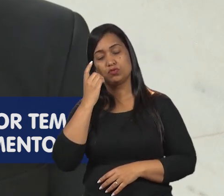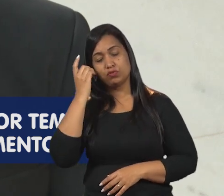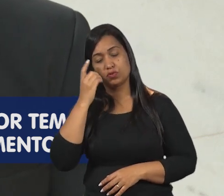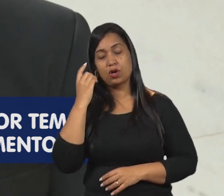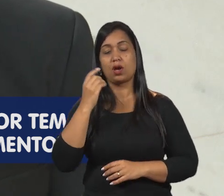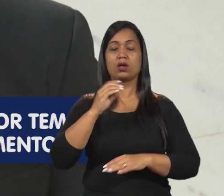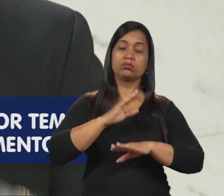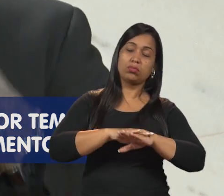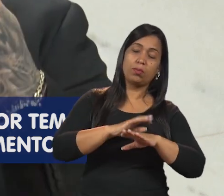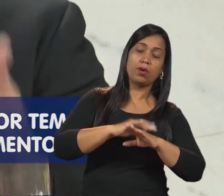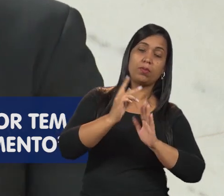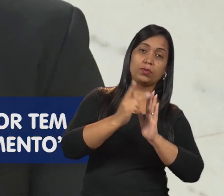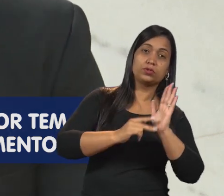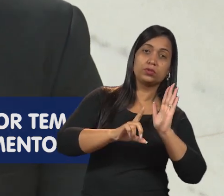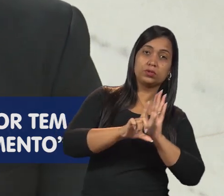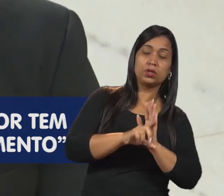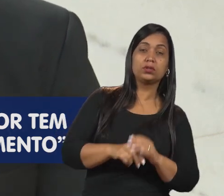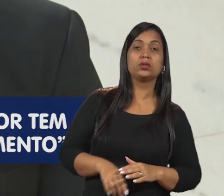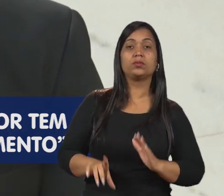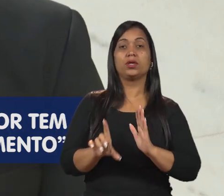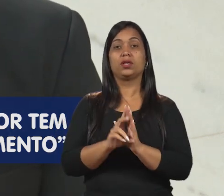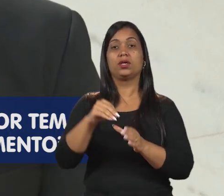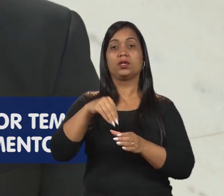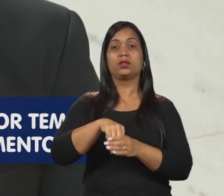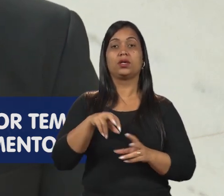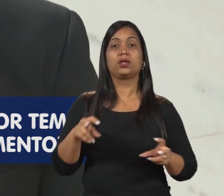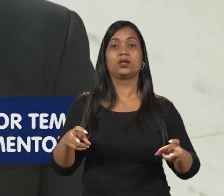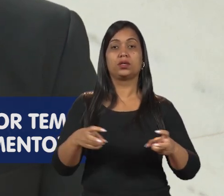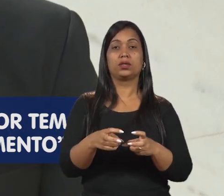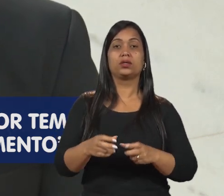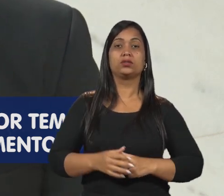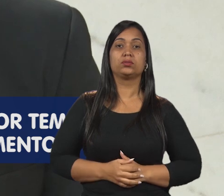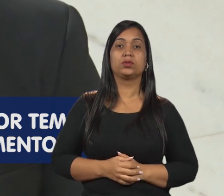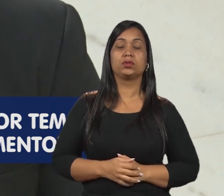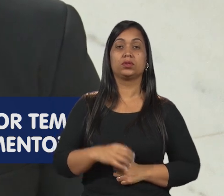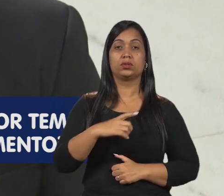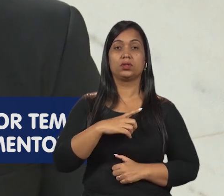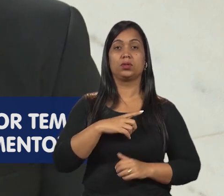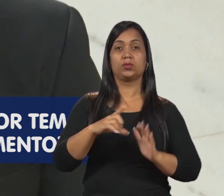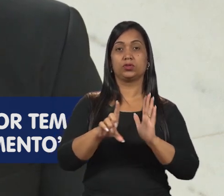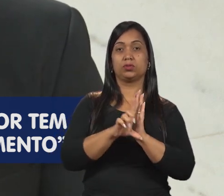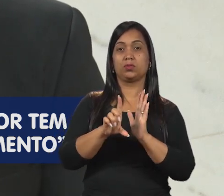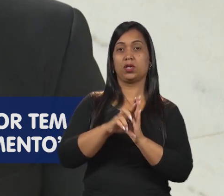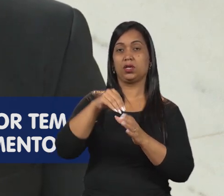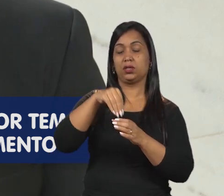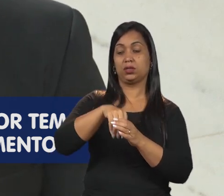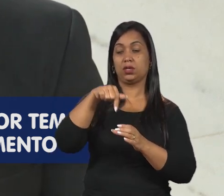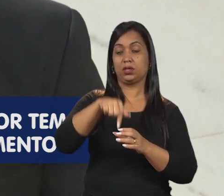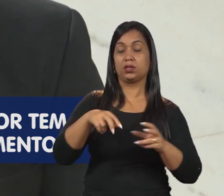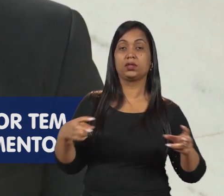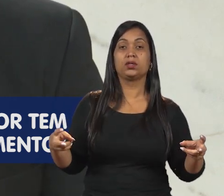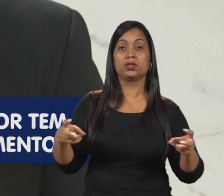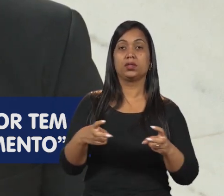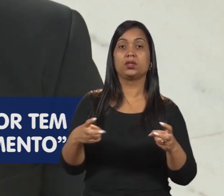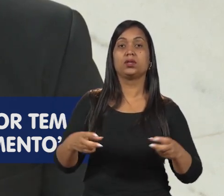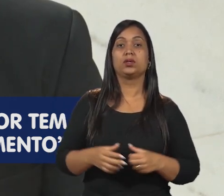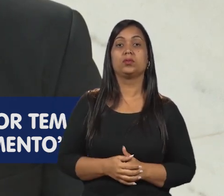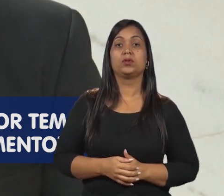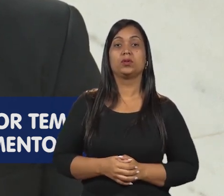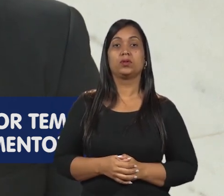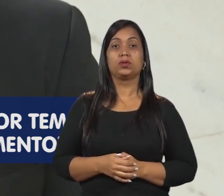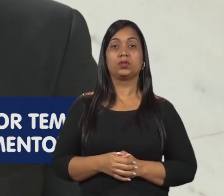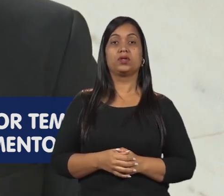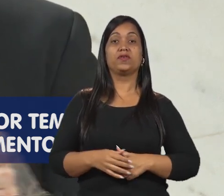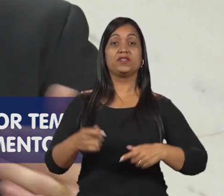leis, na questão do próprio regimento. Nós temos um regimento aí da casa que